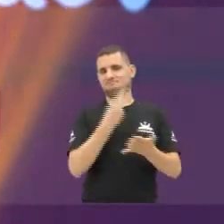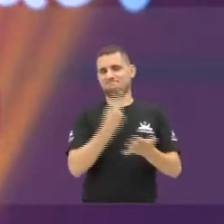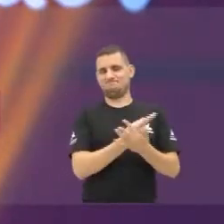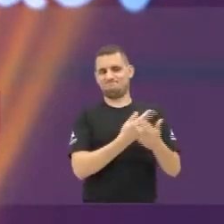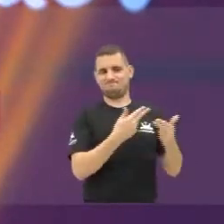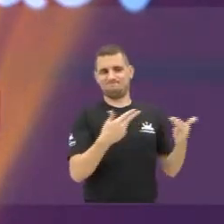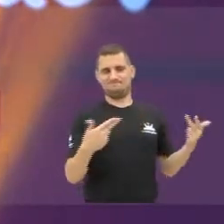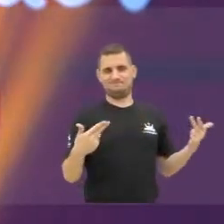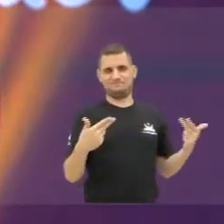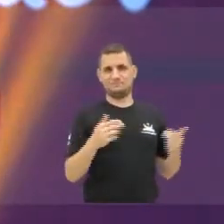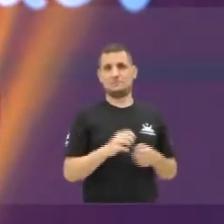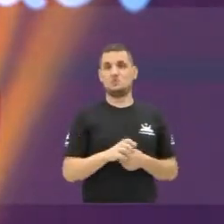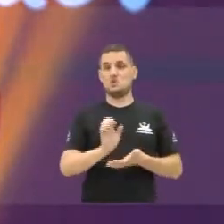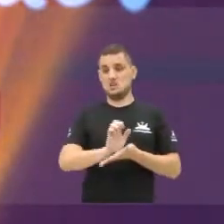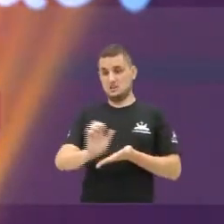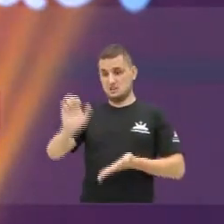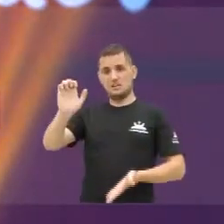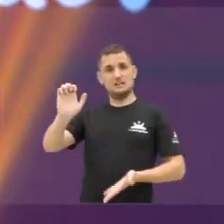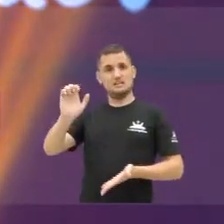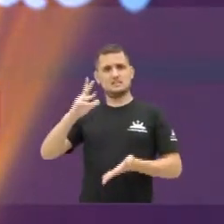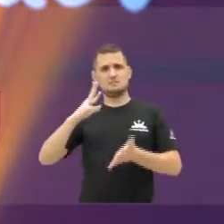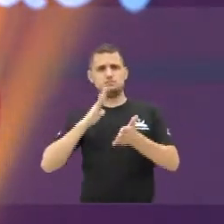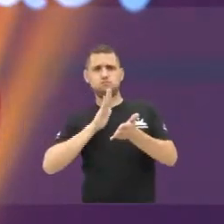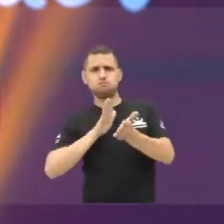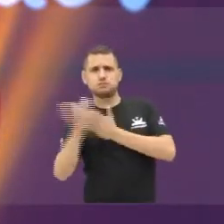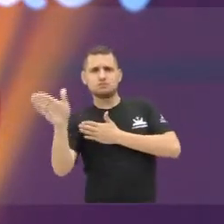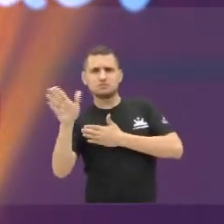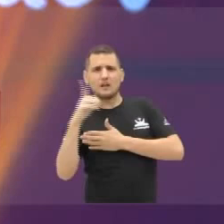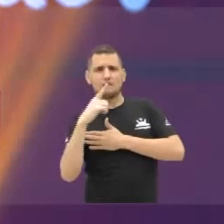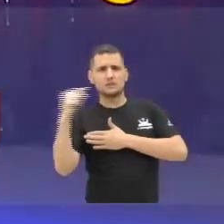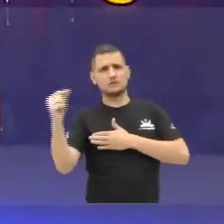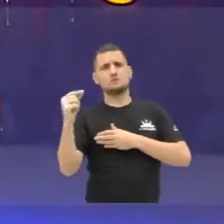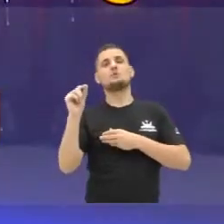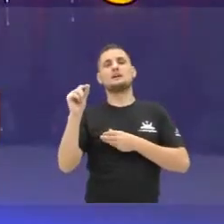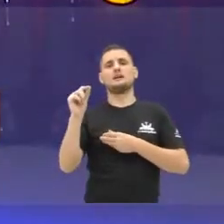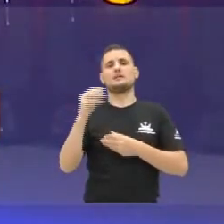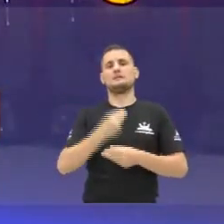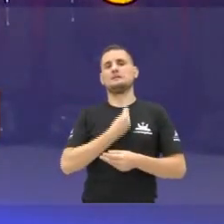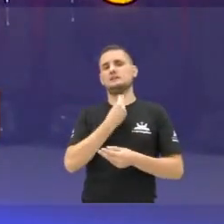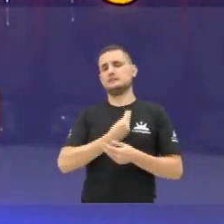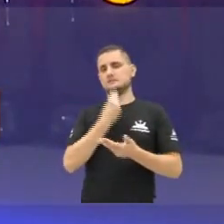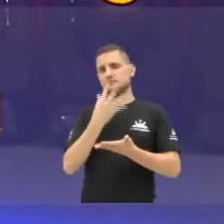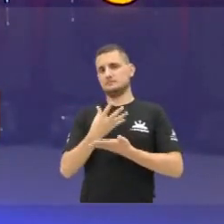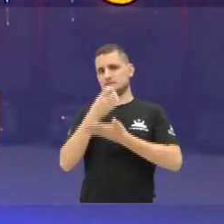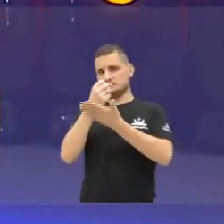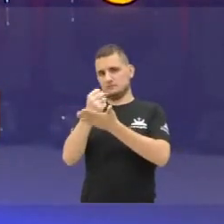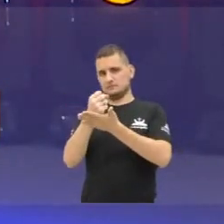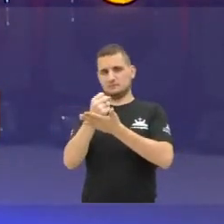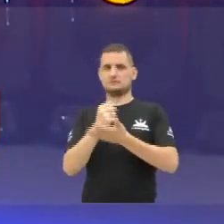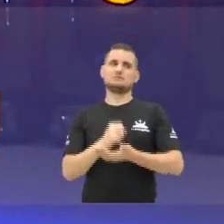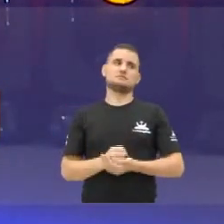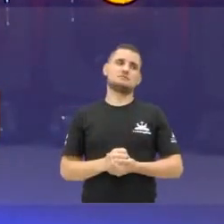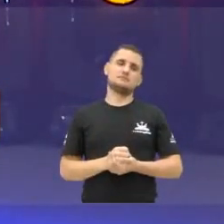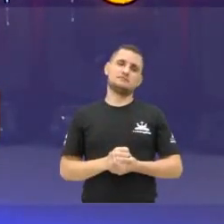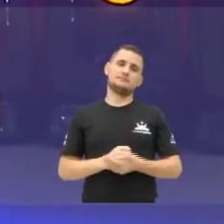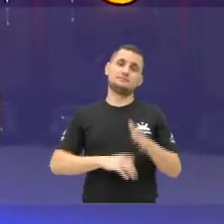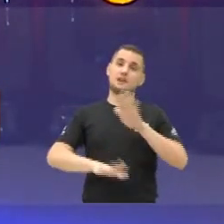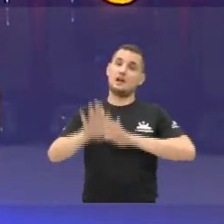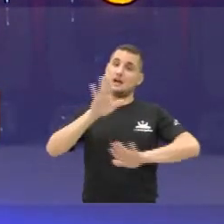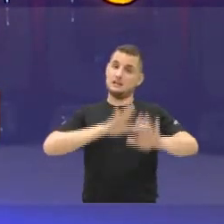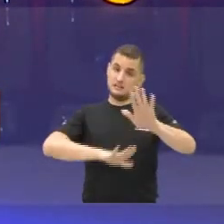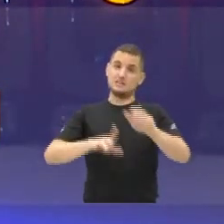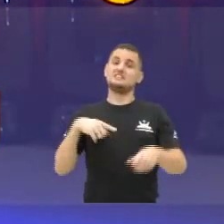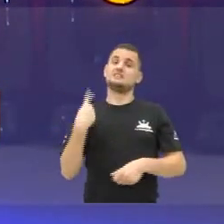E ele partiu para salvar sua vida, não era isso que Deus queria. Muitas vezes, por causa do medo